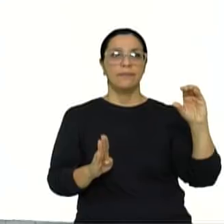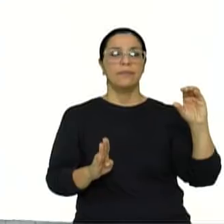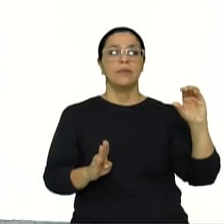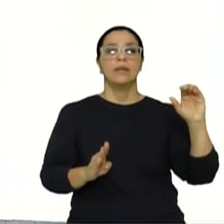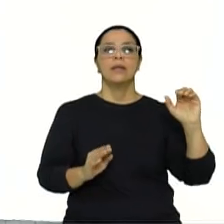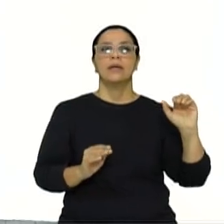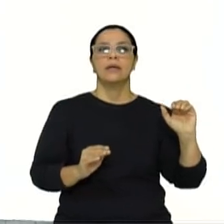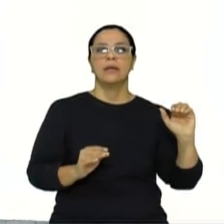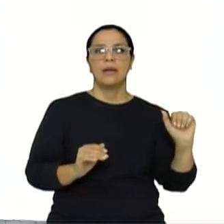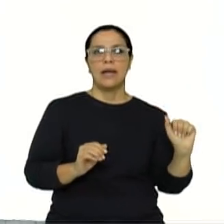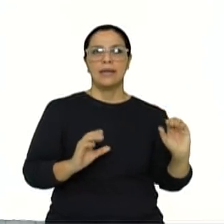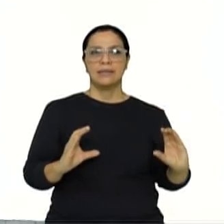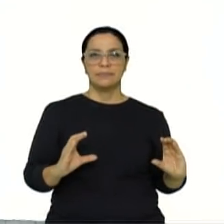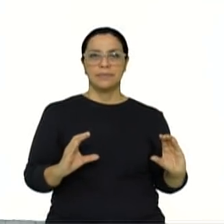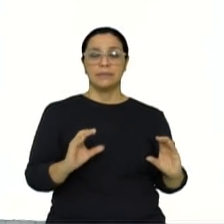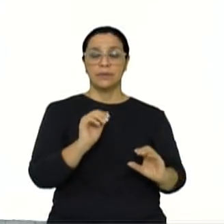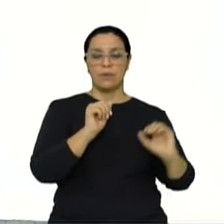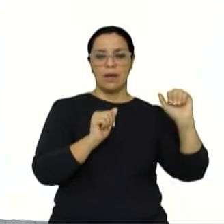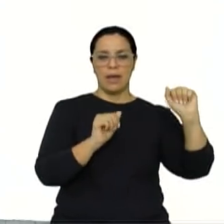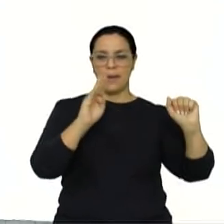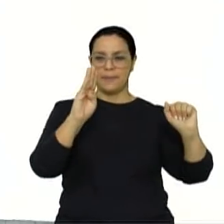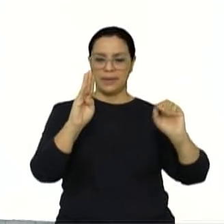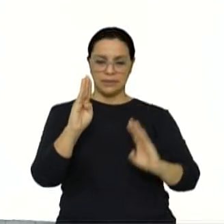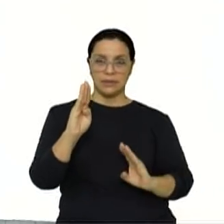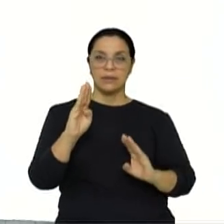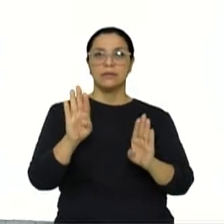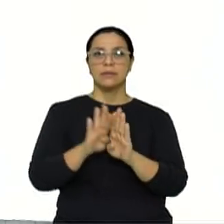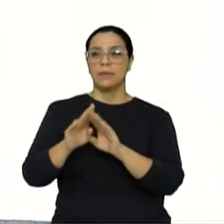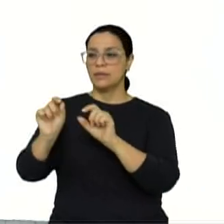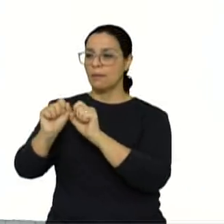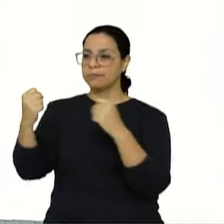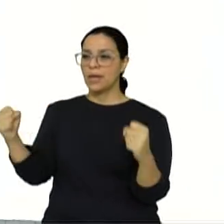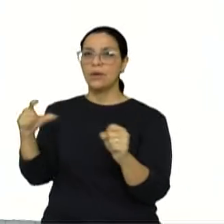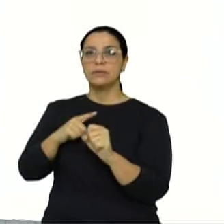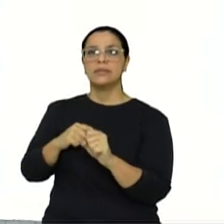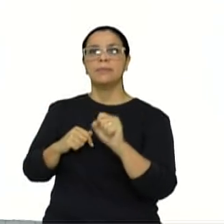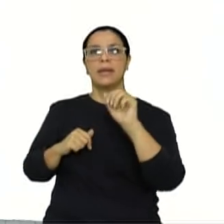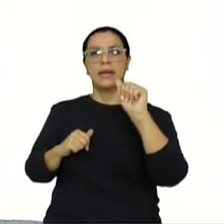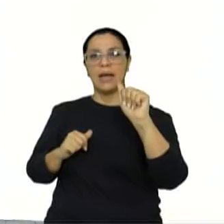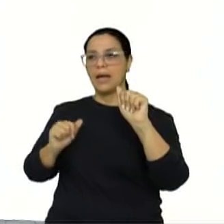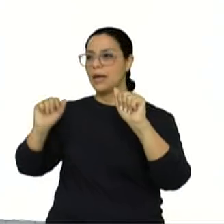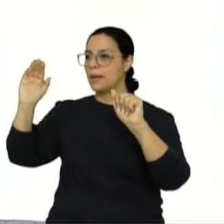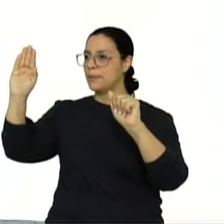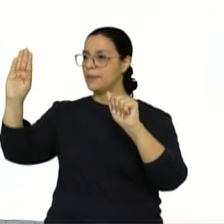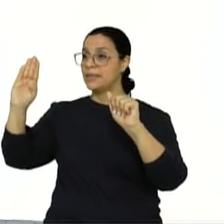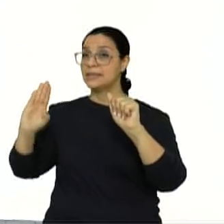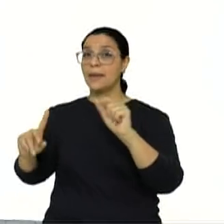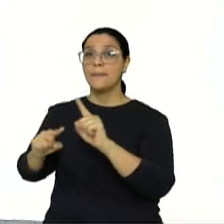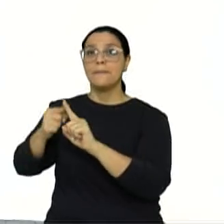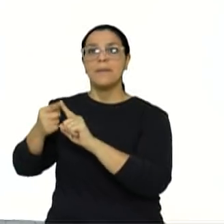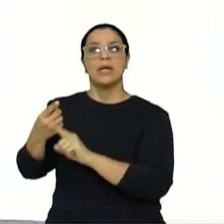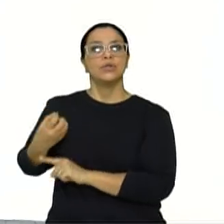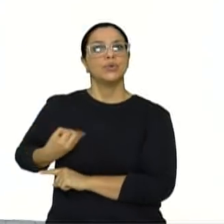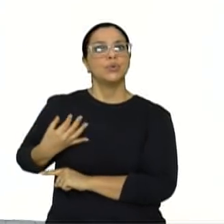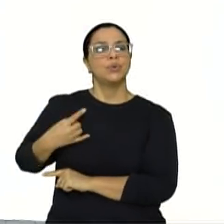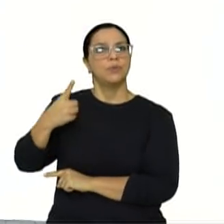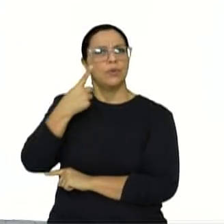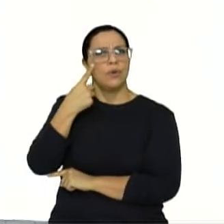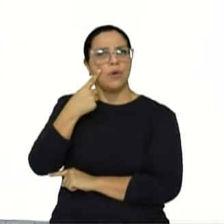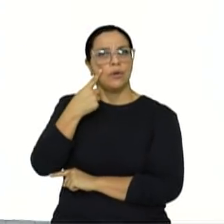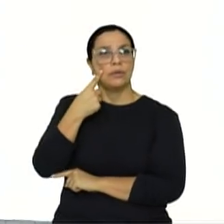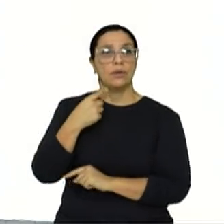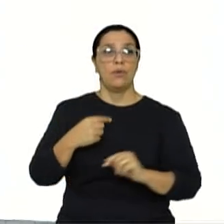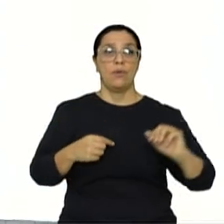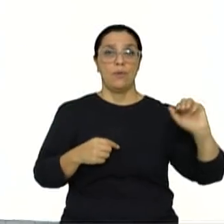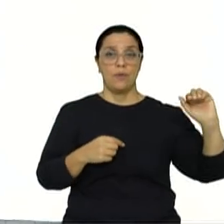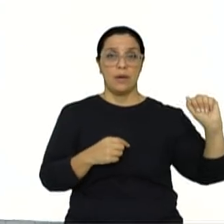B e o lado medindo C. Ok? Esse outro maiorzinho aqui, ele foi, né, montado através desse menor. Eu peguei os